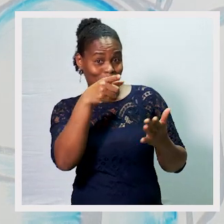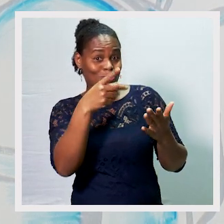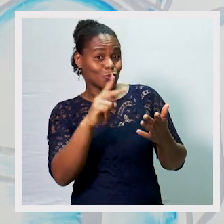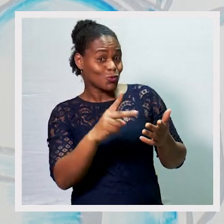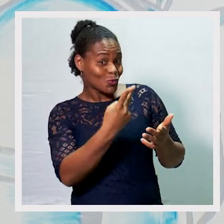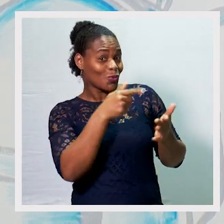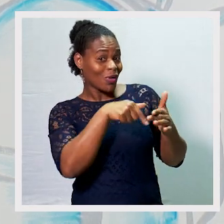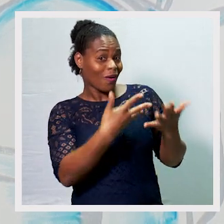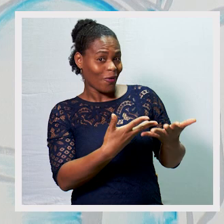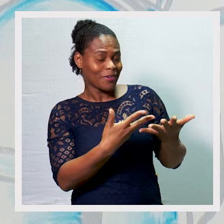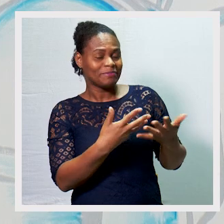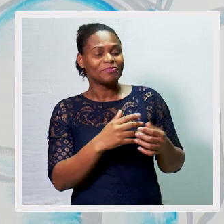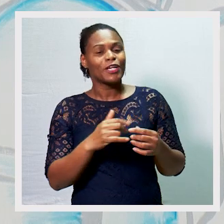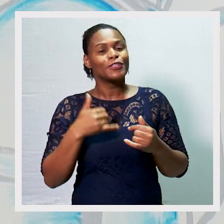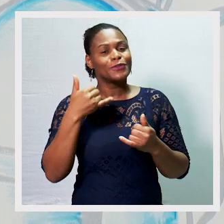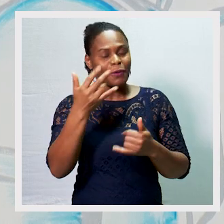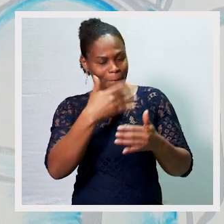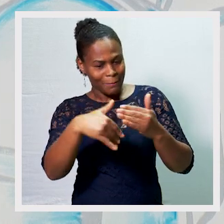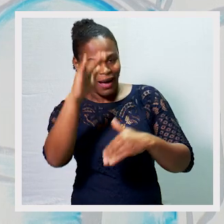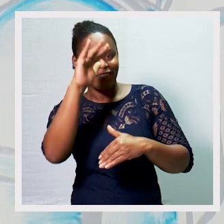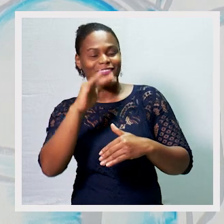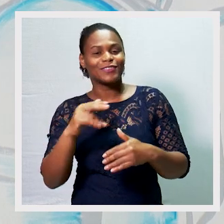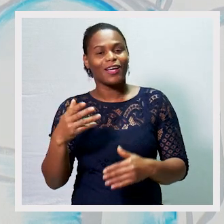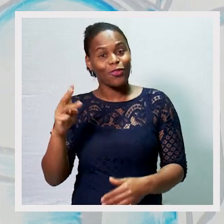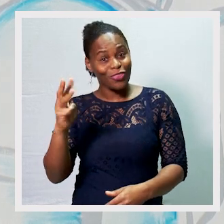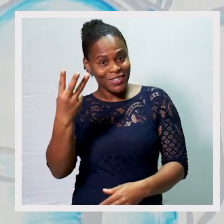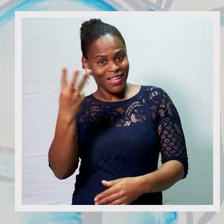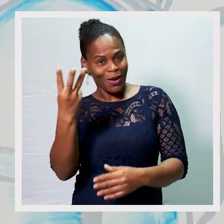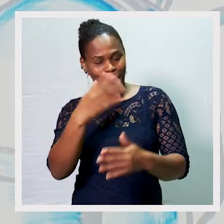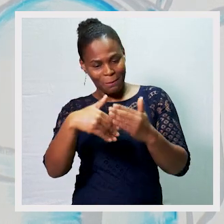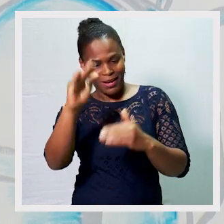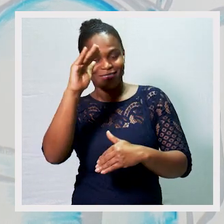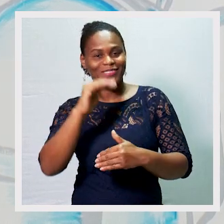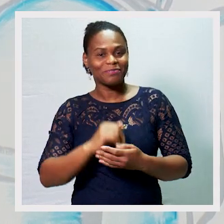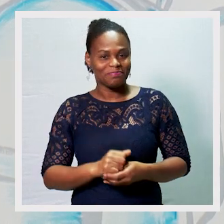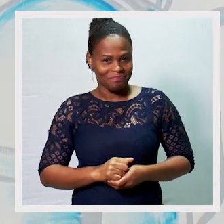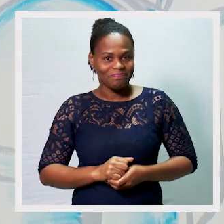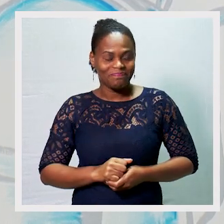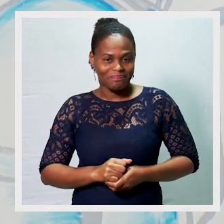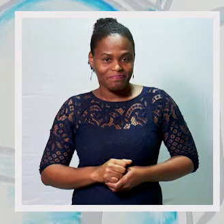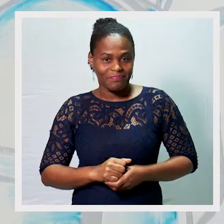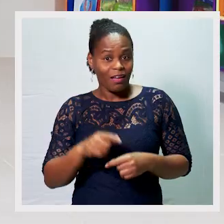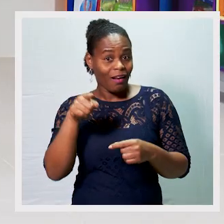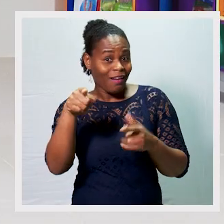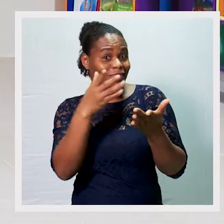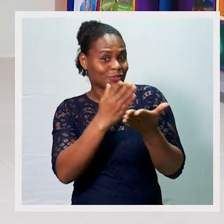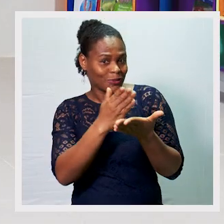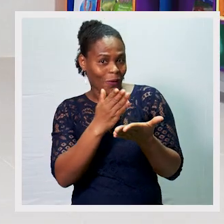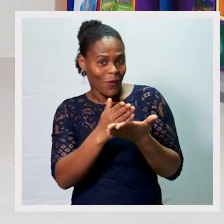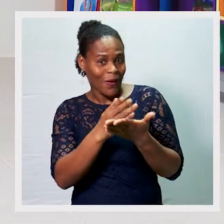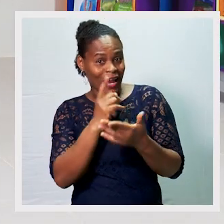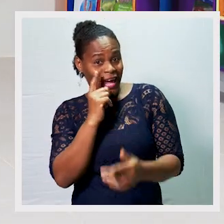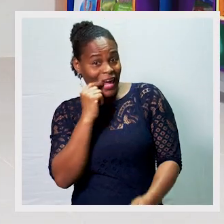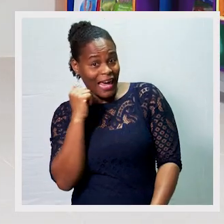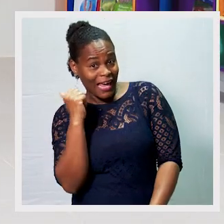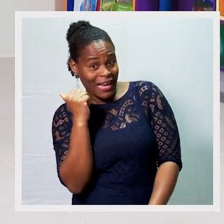ano e tudo indica que vocês vão transitar para o 3º ano. E na